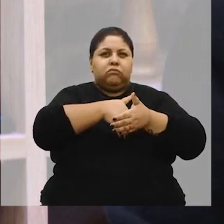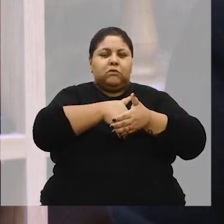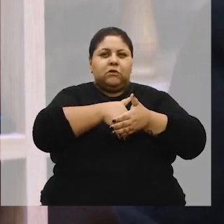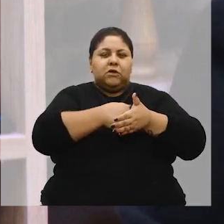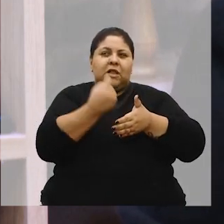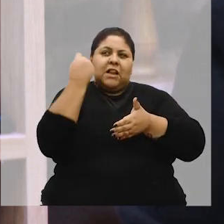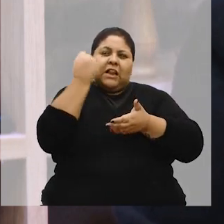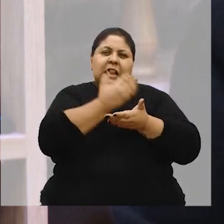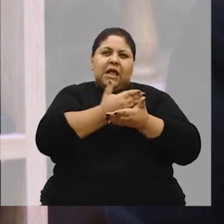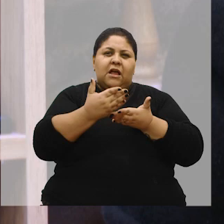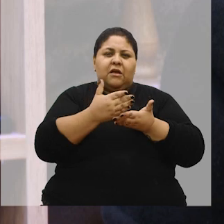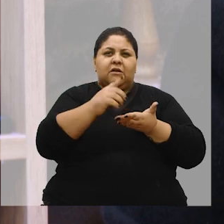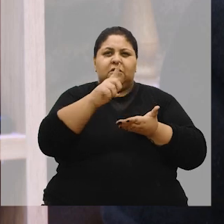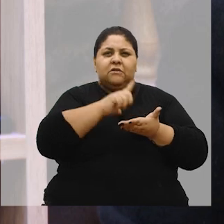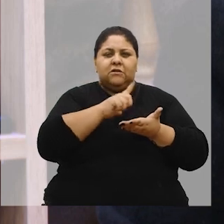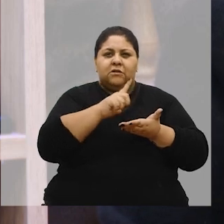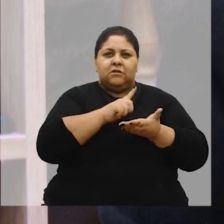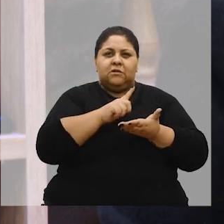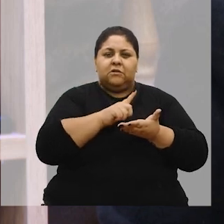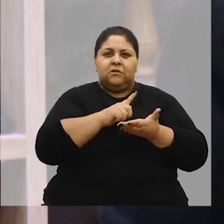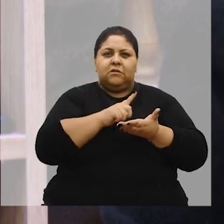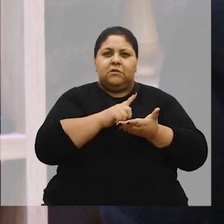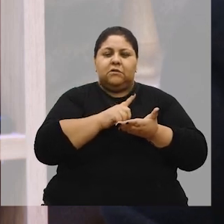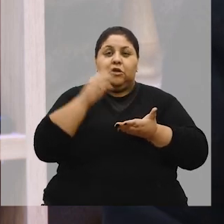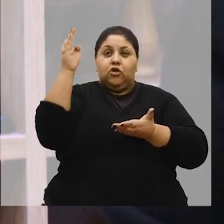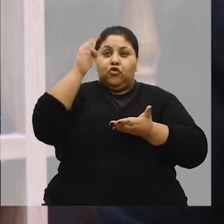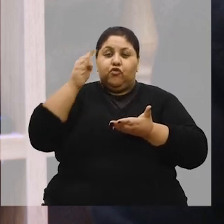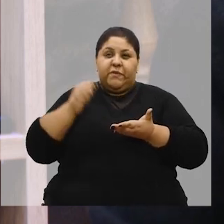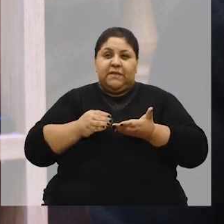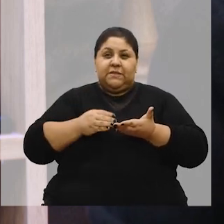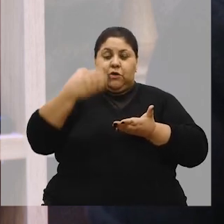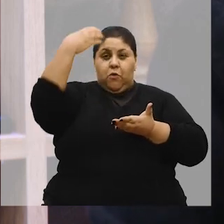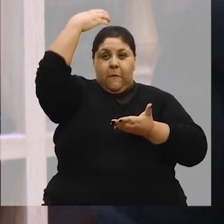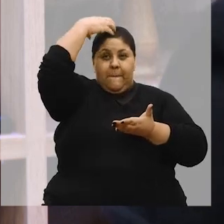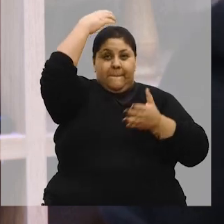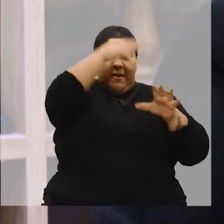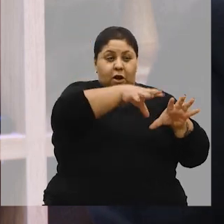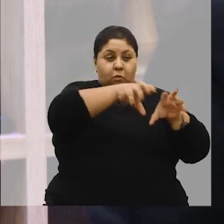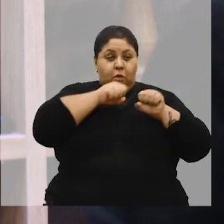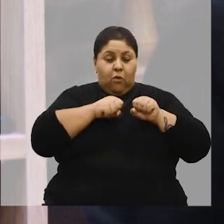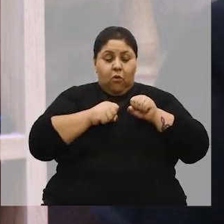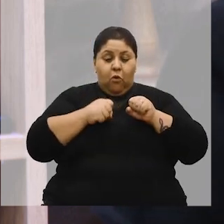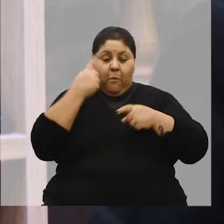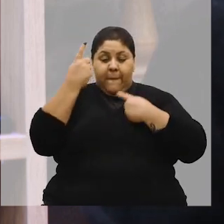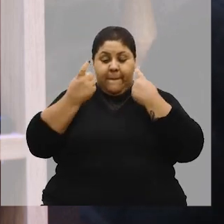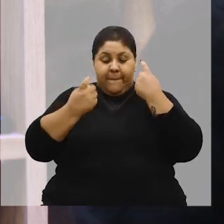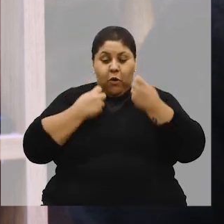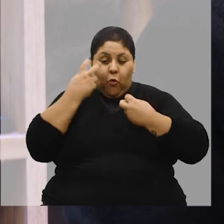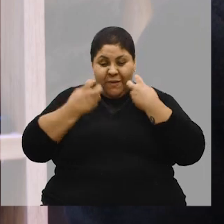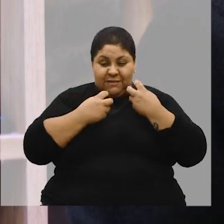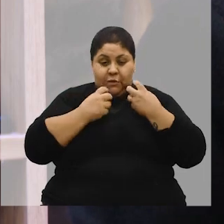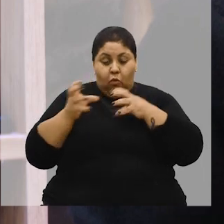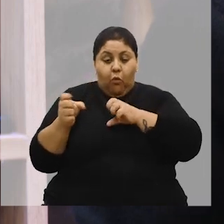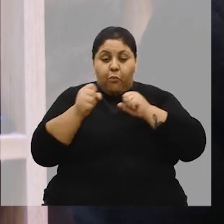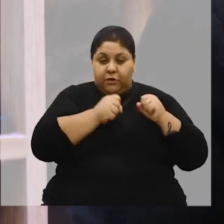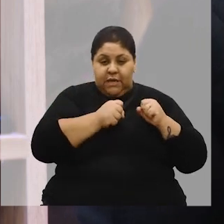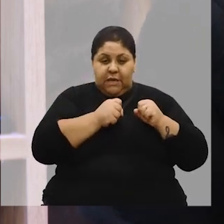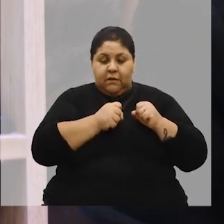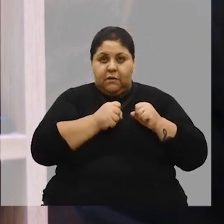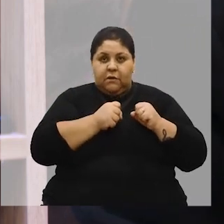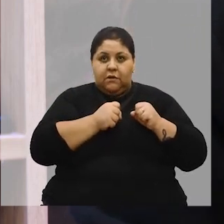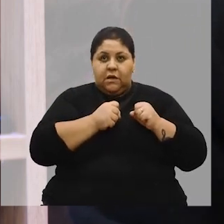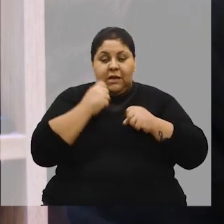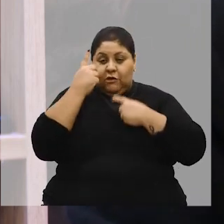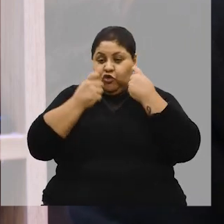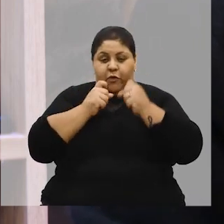Lá no começo nós tínhamos, né, na época do Brasil Império, Brasil Colônia, uma preocupação com o poder, né? De manter as pessoas... não se preocupava